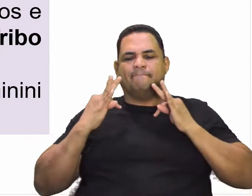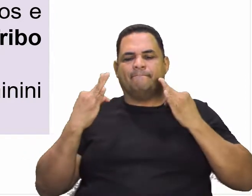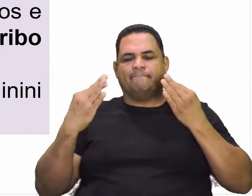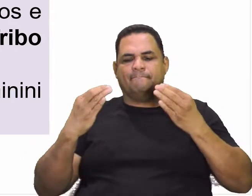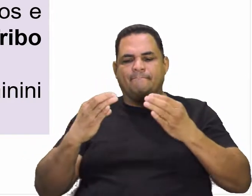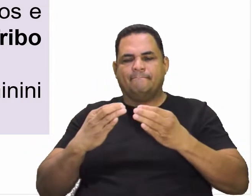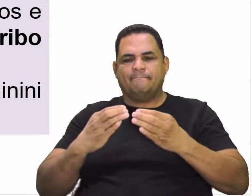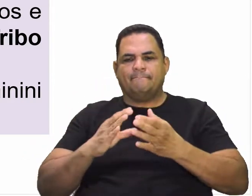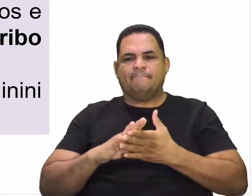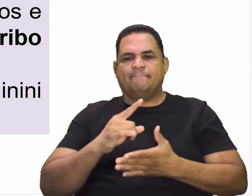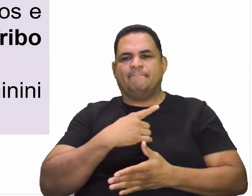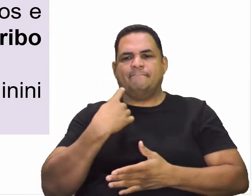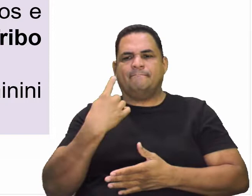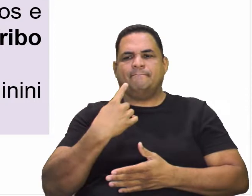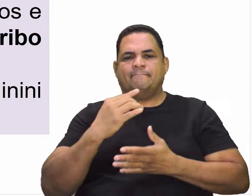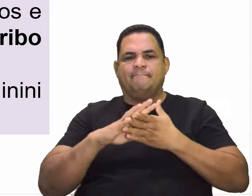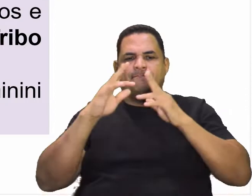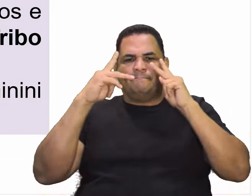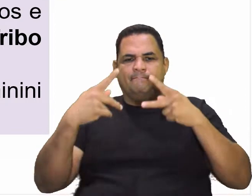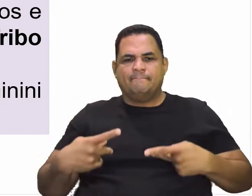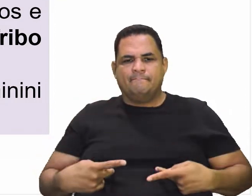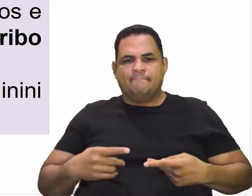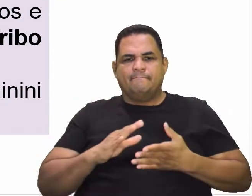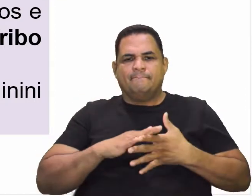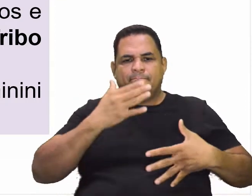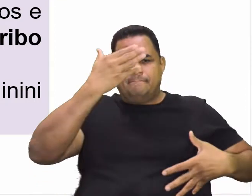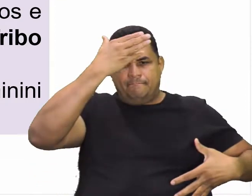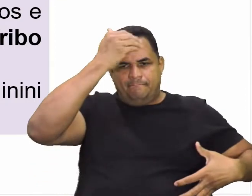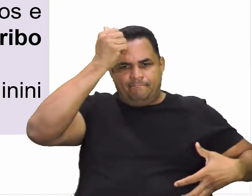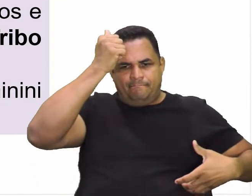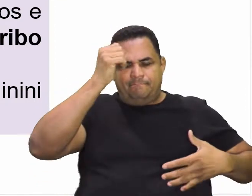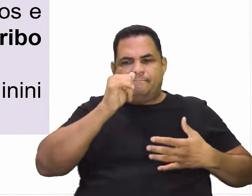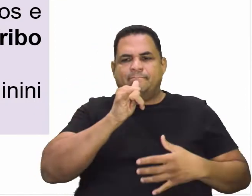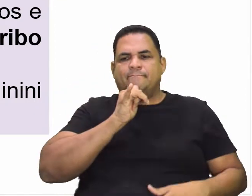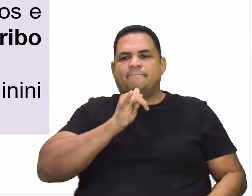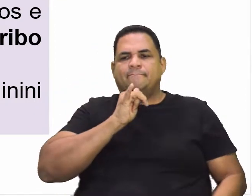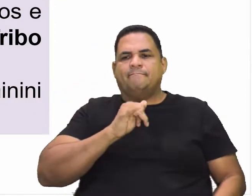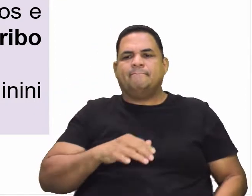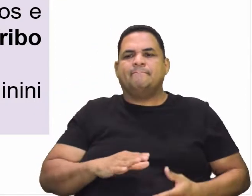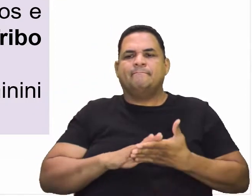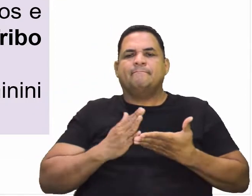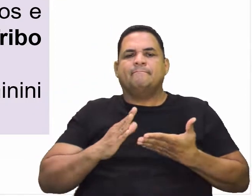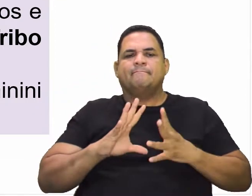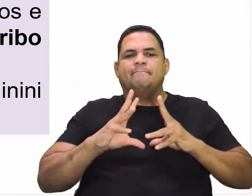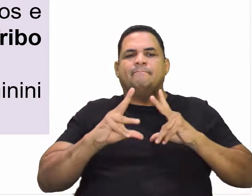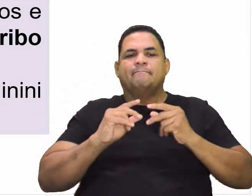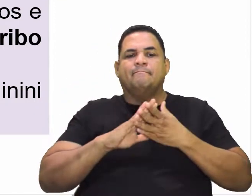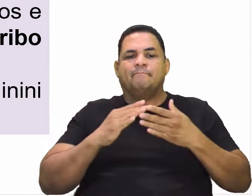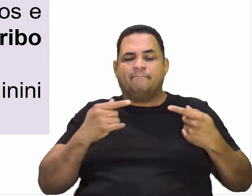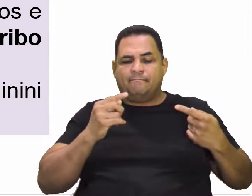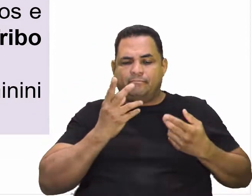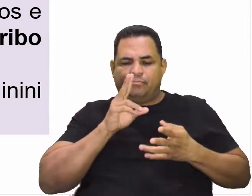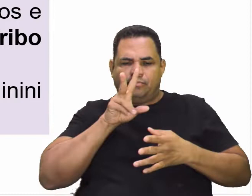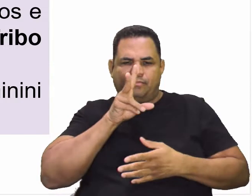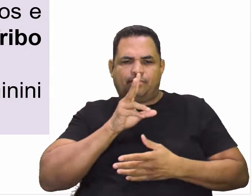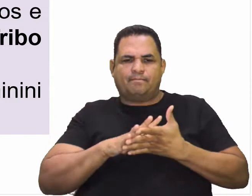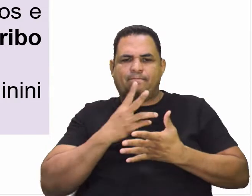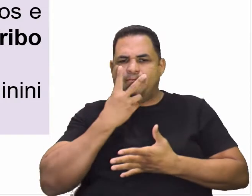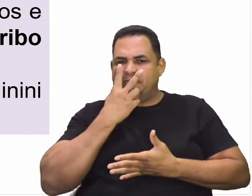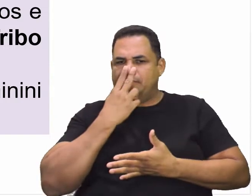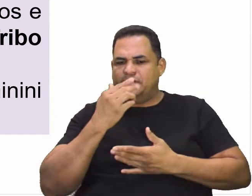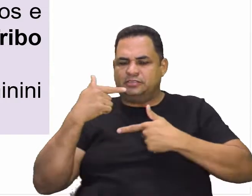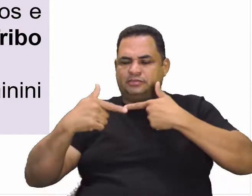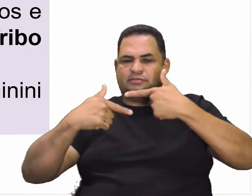Isso significa que nós humanos e os chimpanzés, por exemplo, somos tão próximos